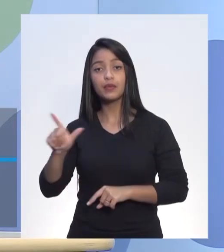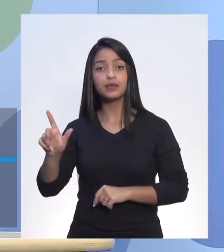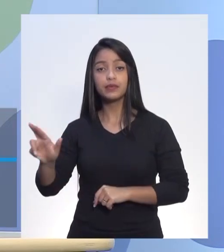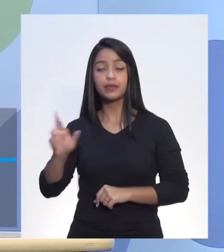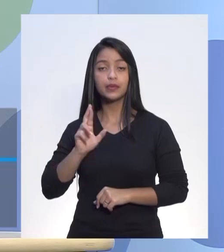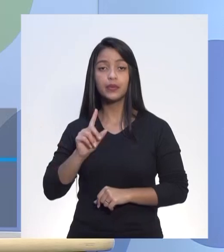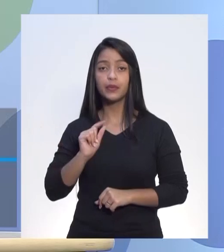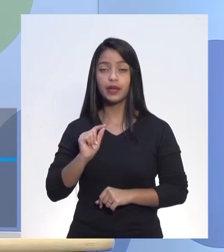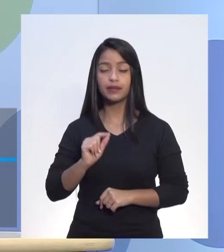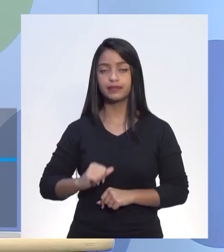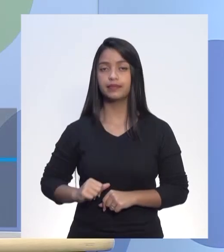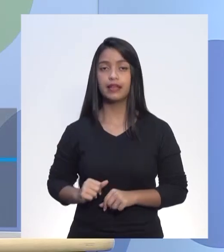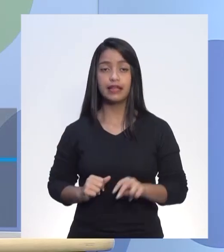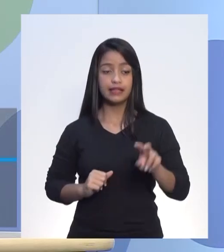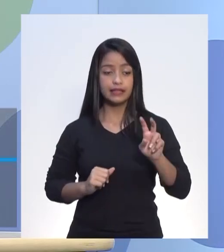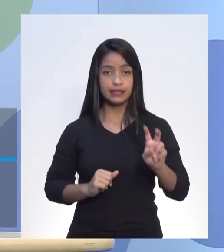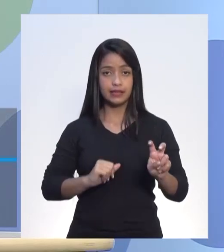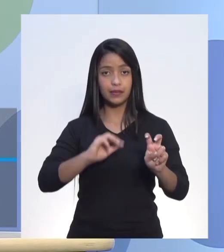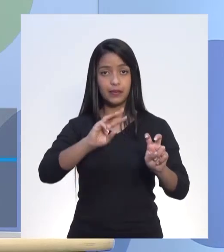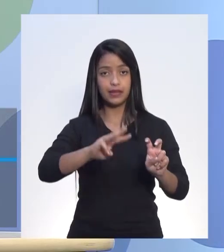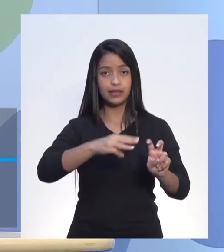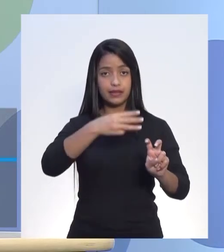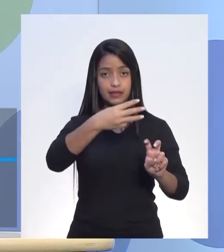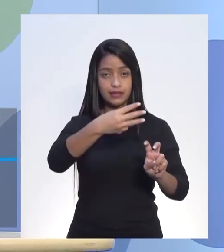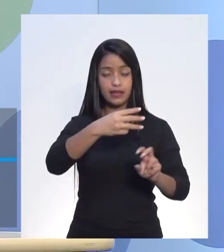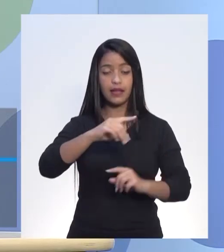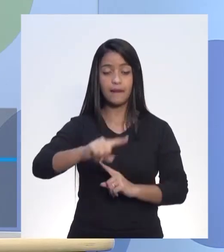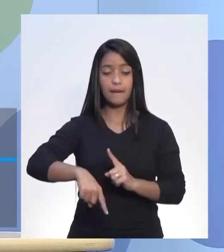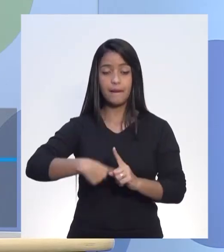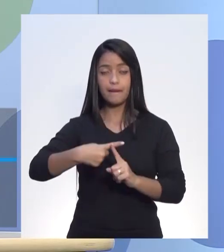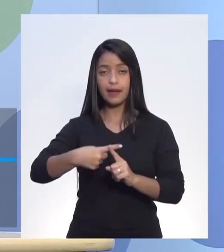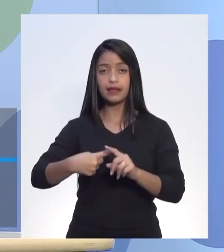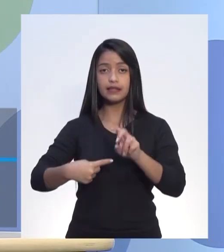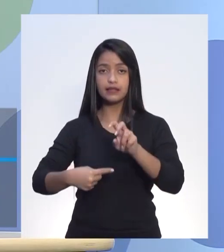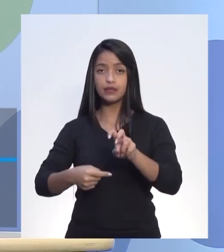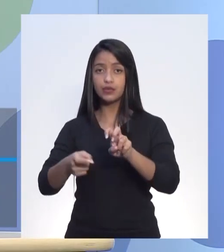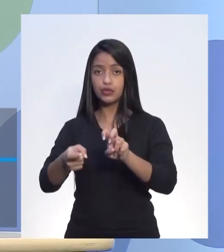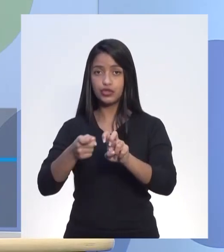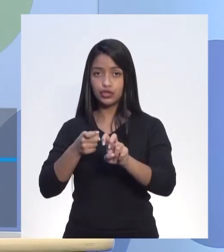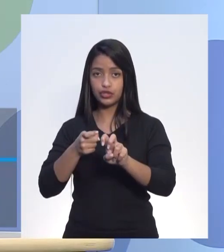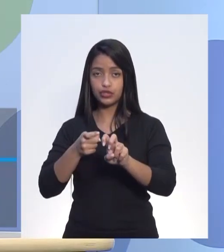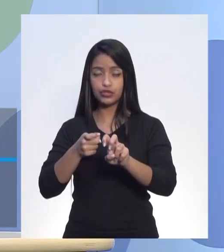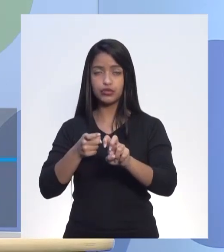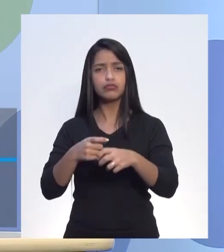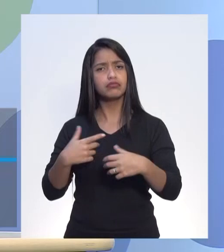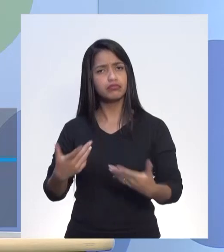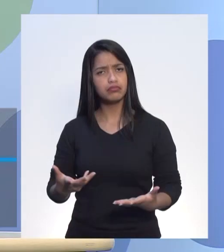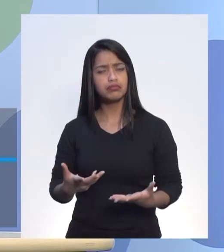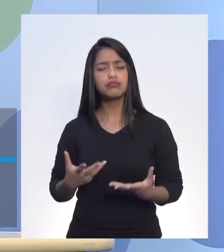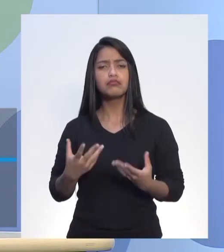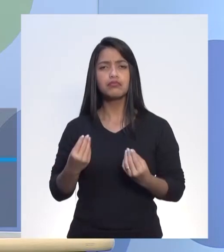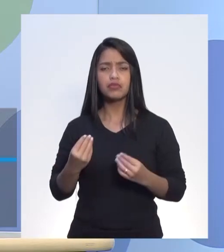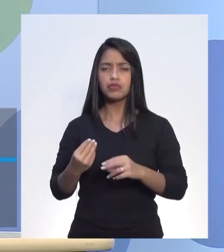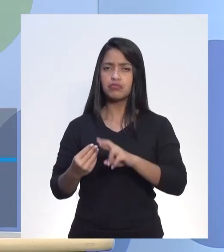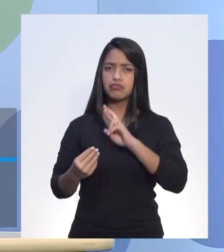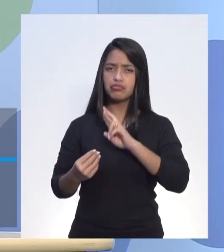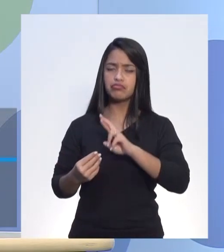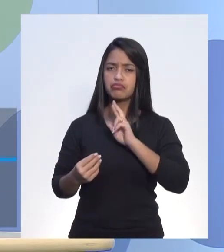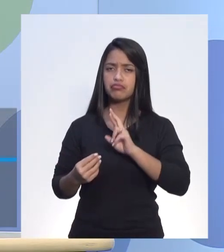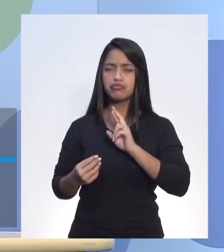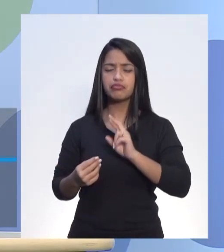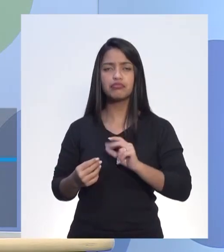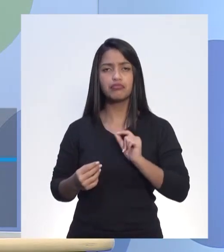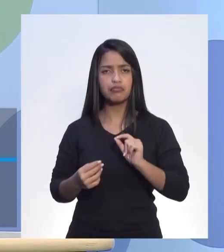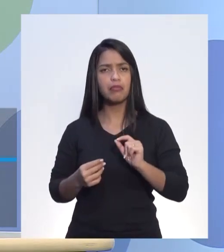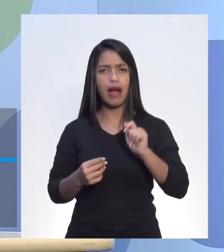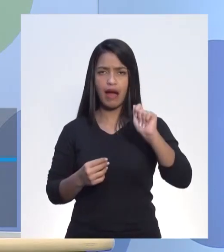como 5 à terceira mais 5x, da Isabela. Então, muitas respostas, a maioria respondendo.